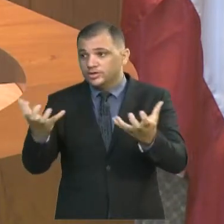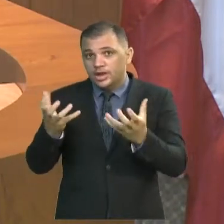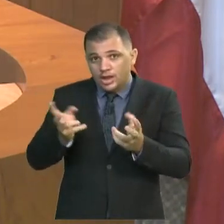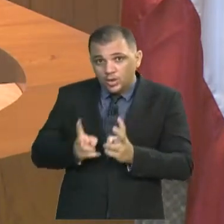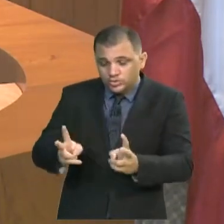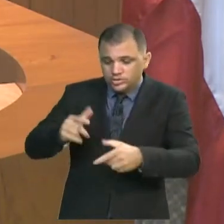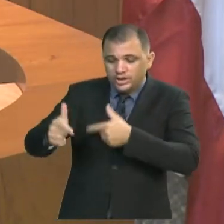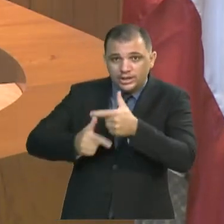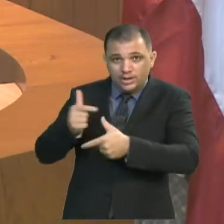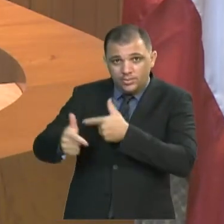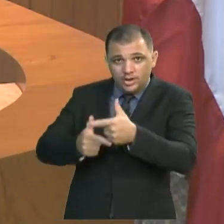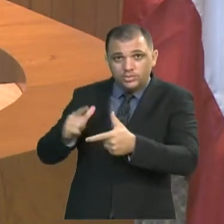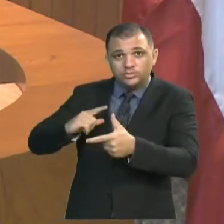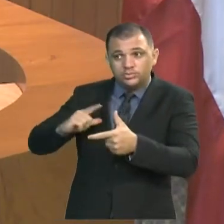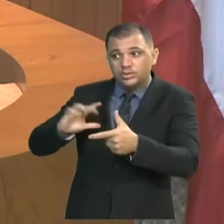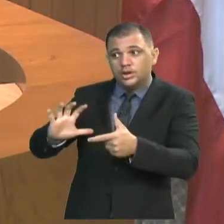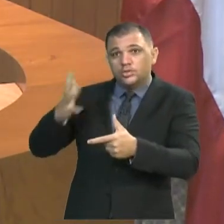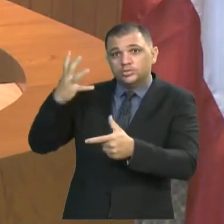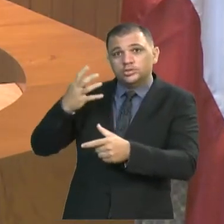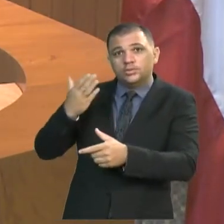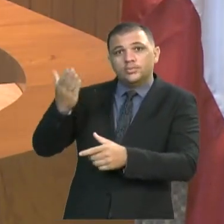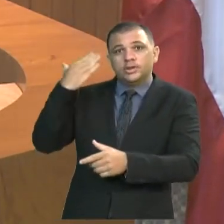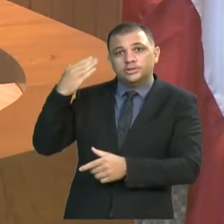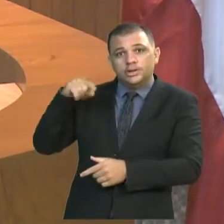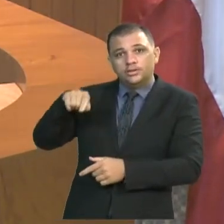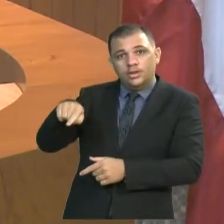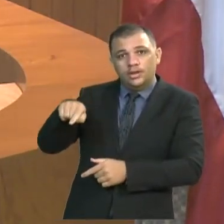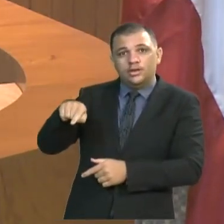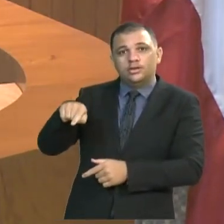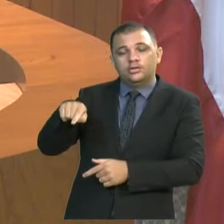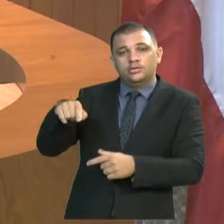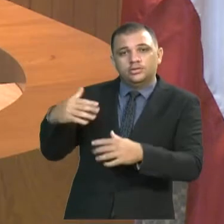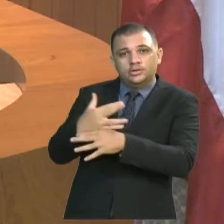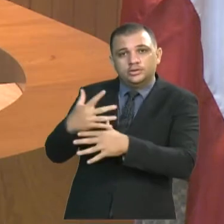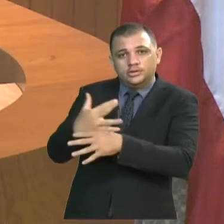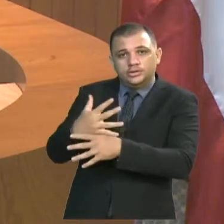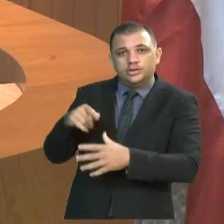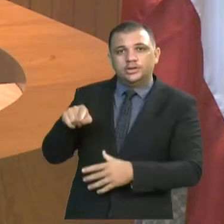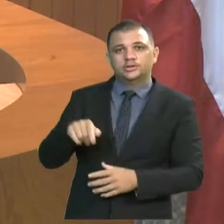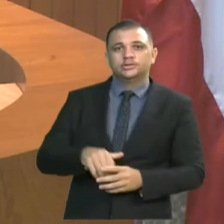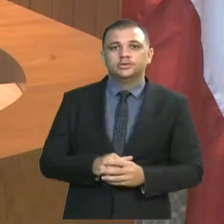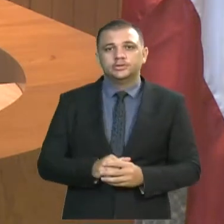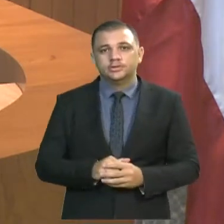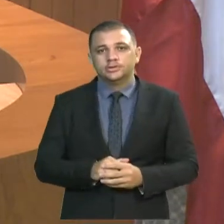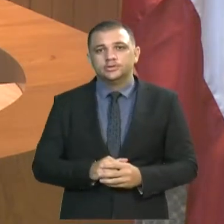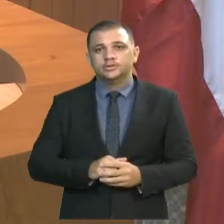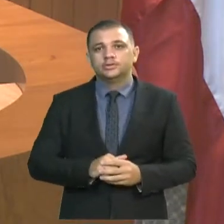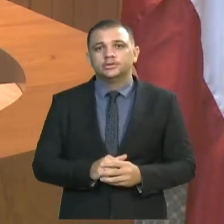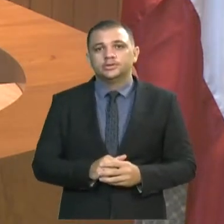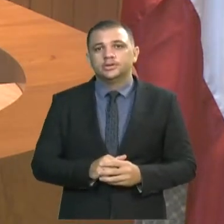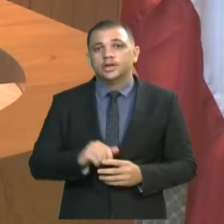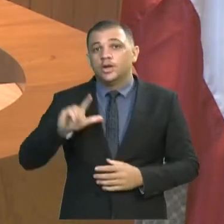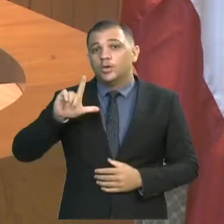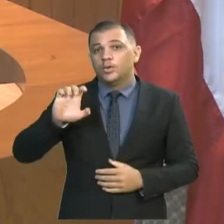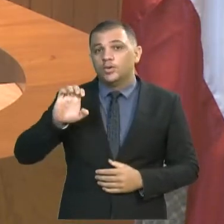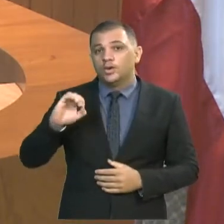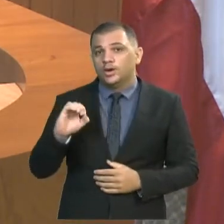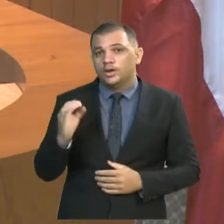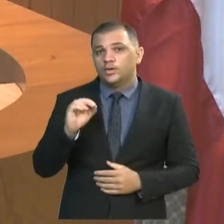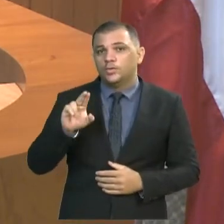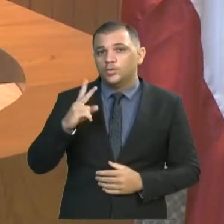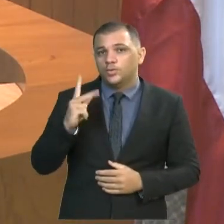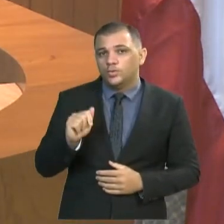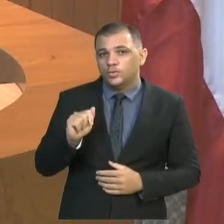ao trabalho realizado anteriormente naquela cidade. Léo Cunha, no